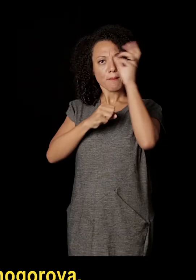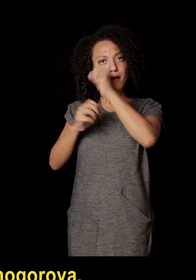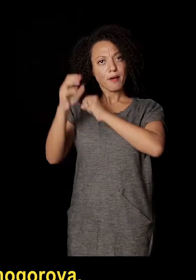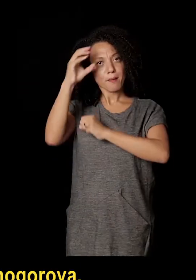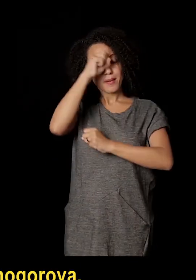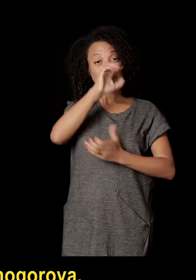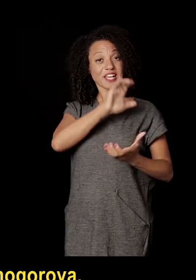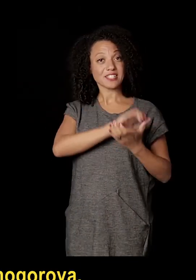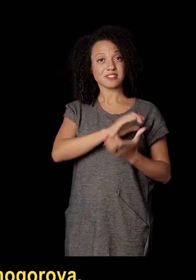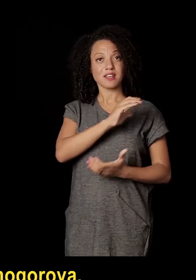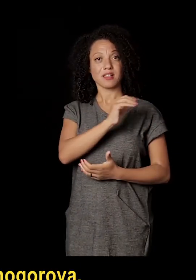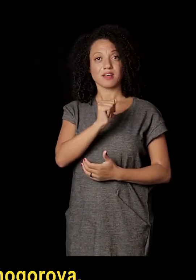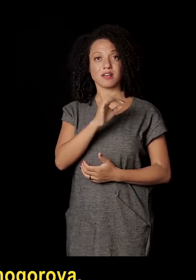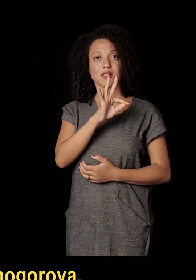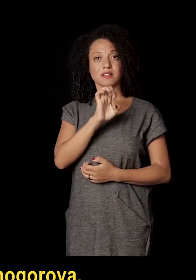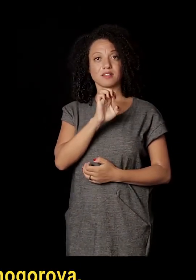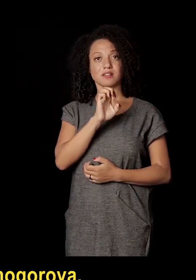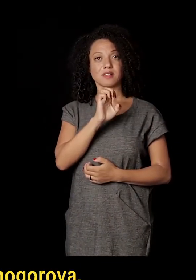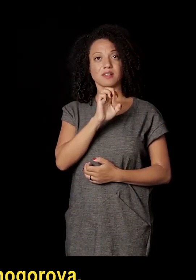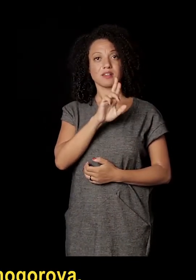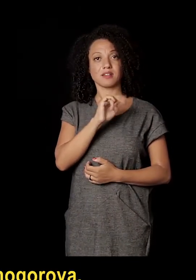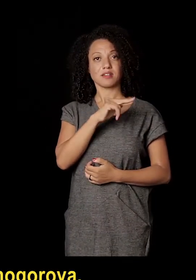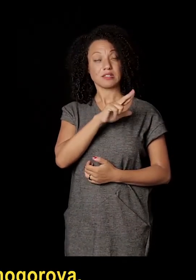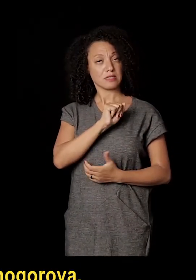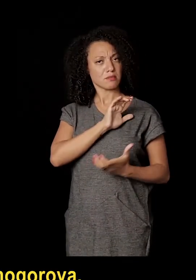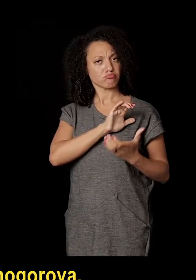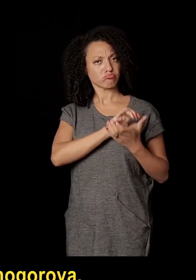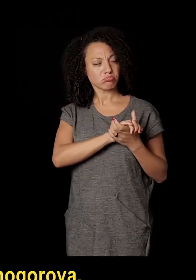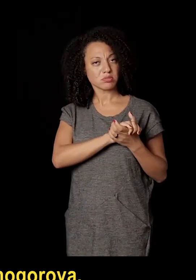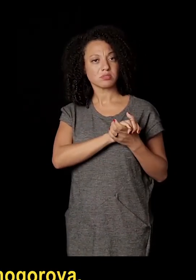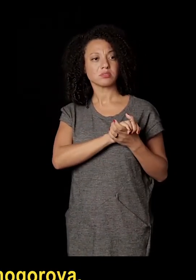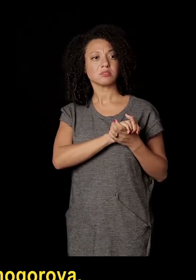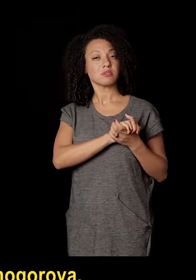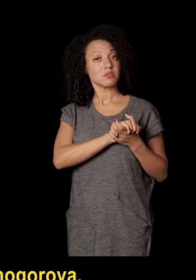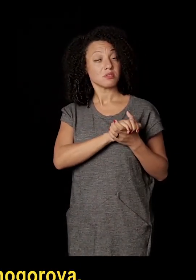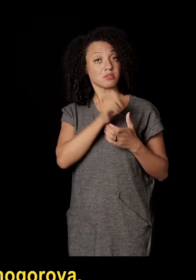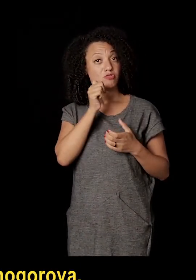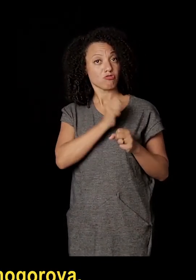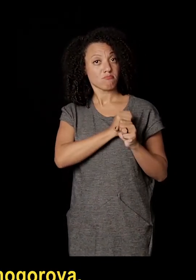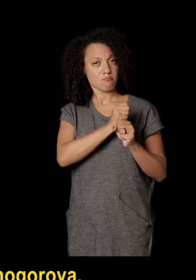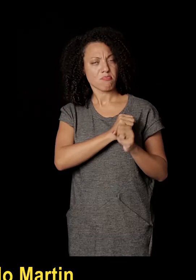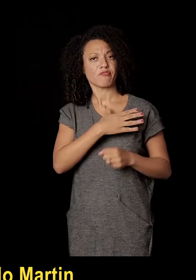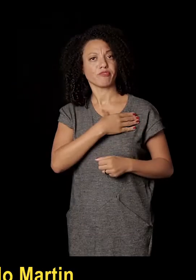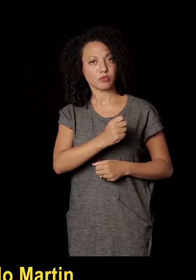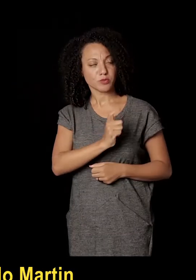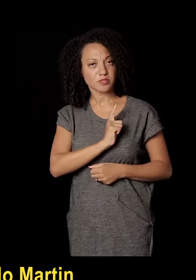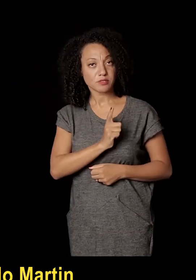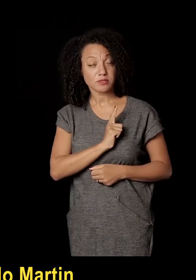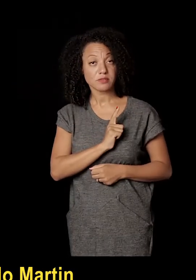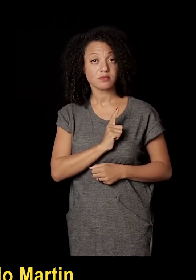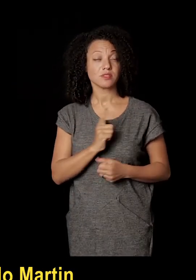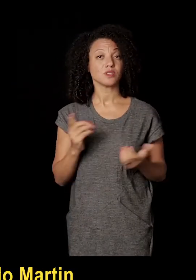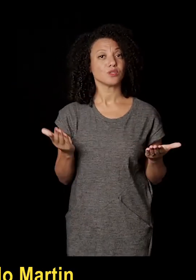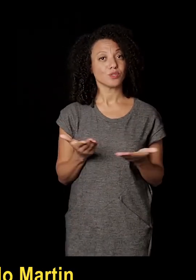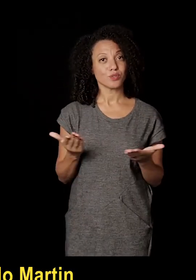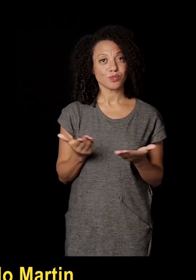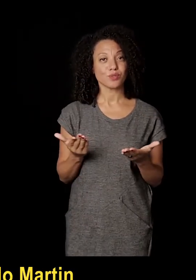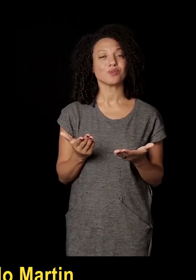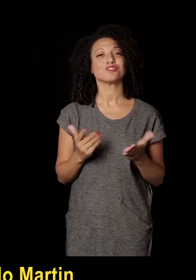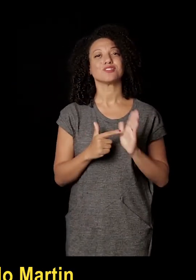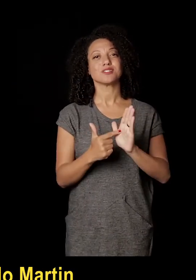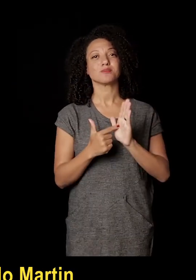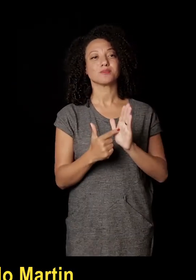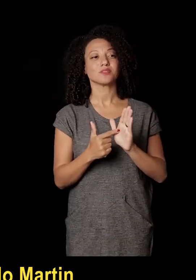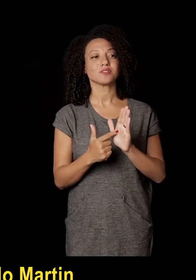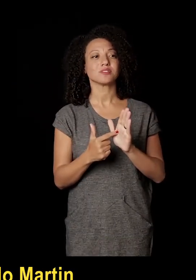Eu casei com a Ekaterina Holmogorova, que é minha companheira de casamento, de filho, e hoje da